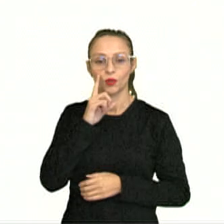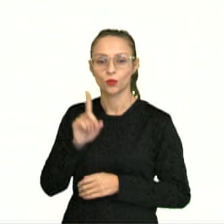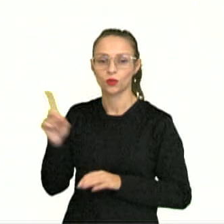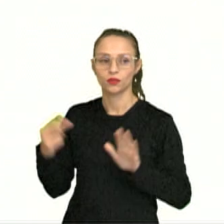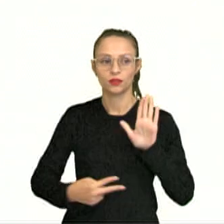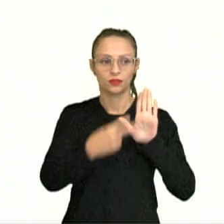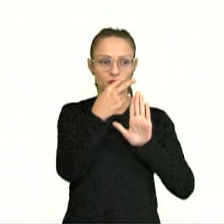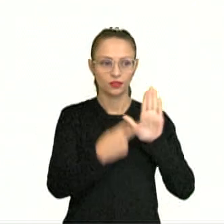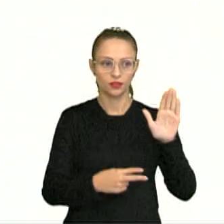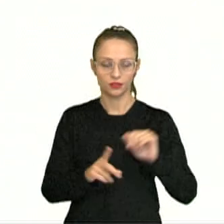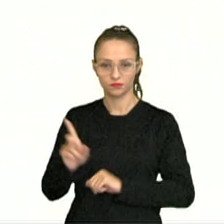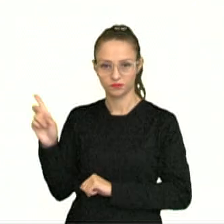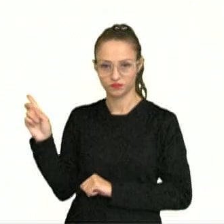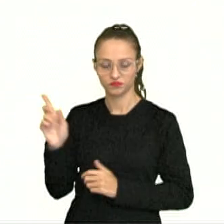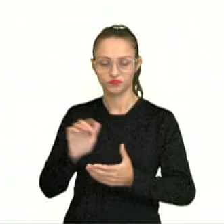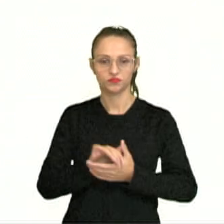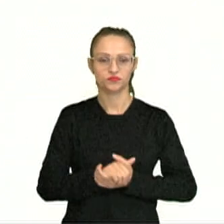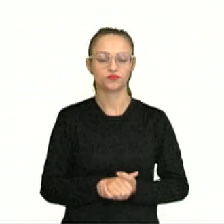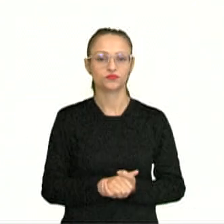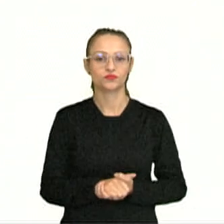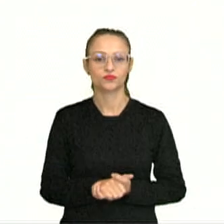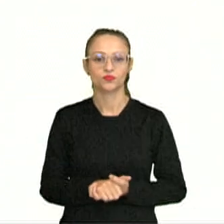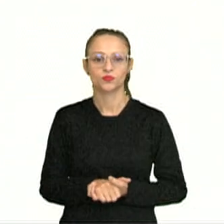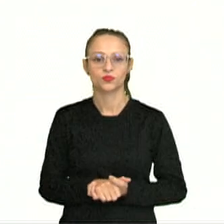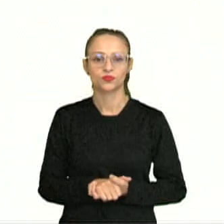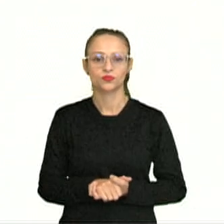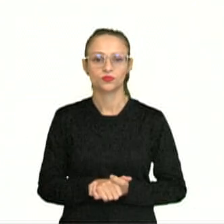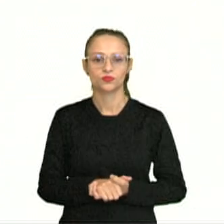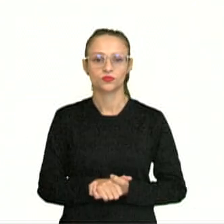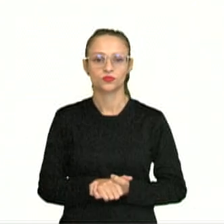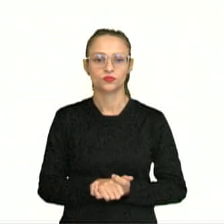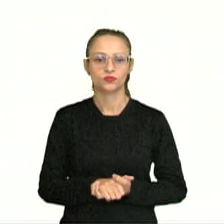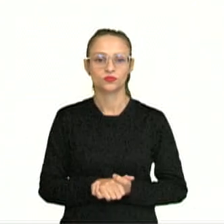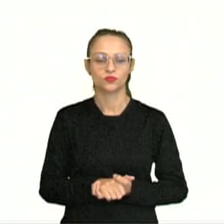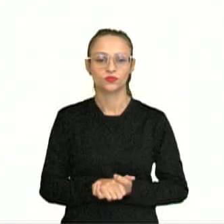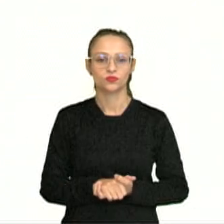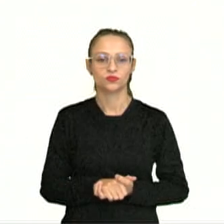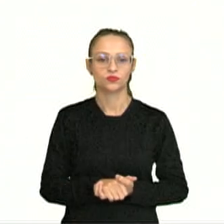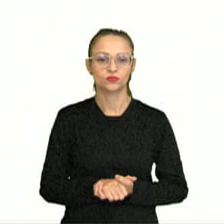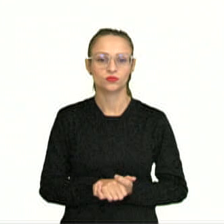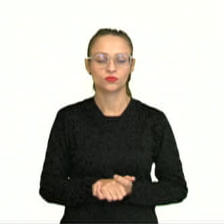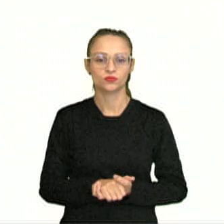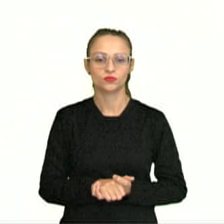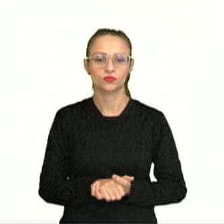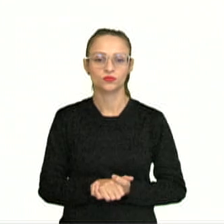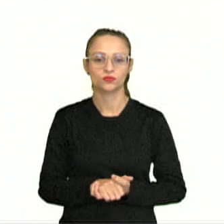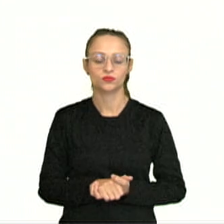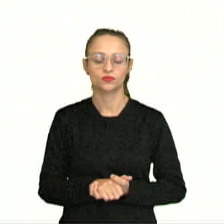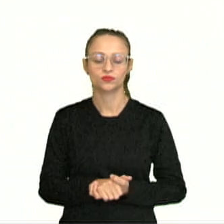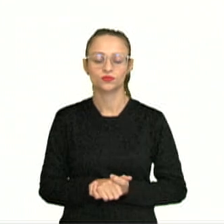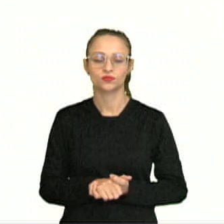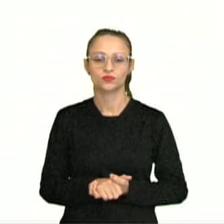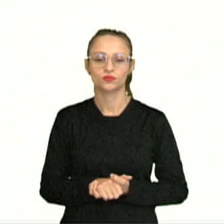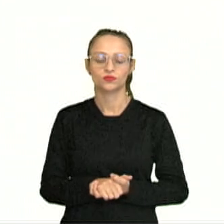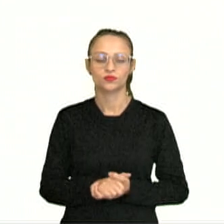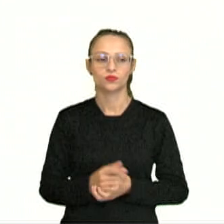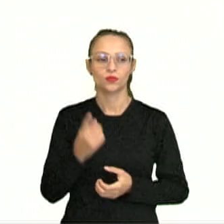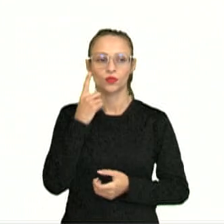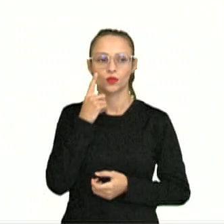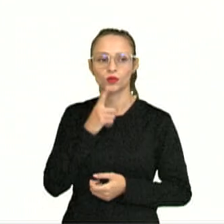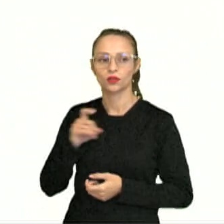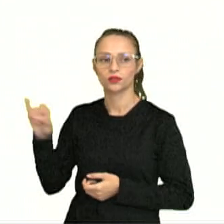usar menos, mais adjetivo, más que. Certo?